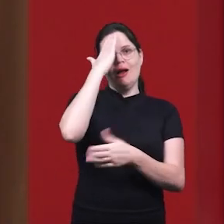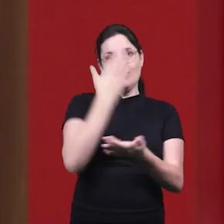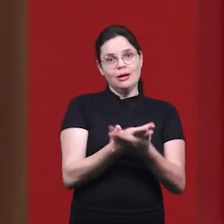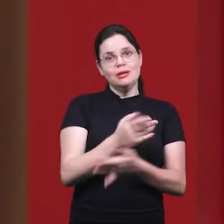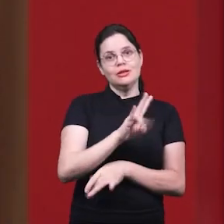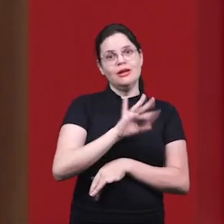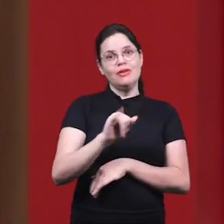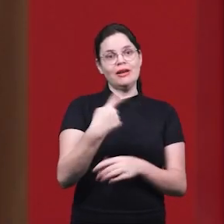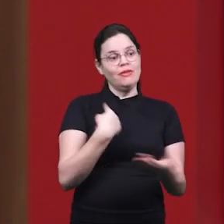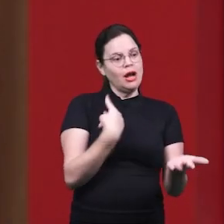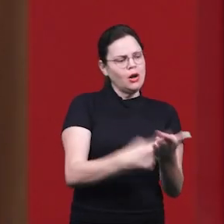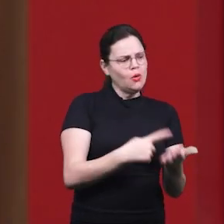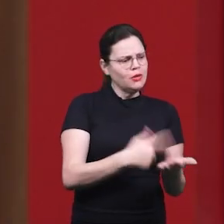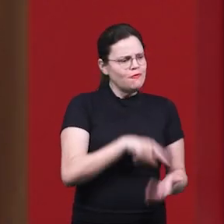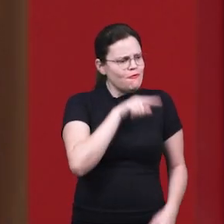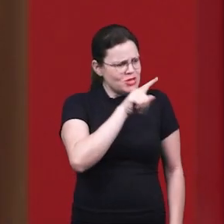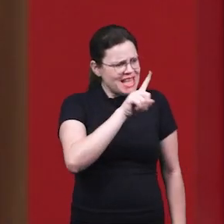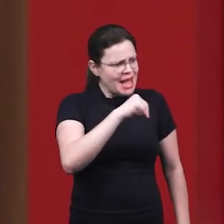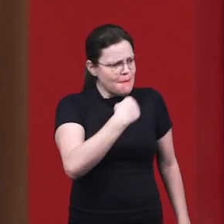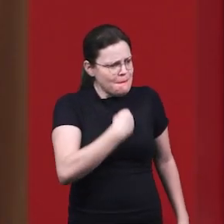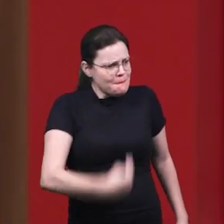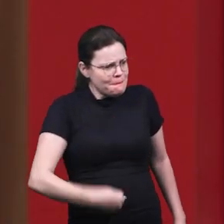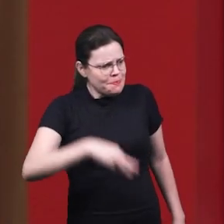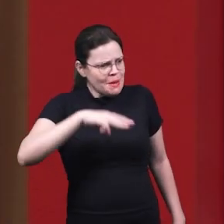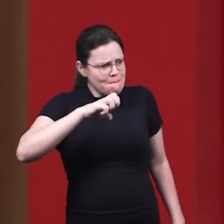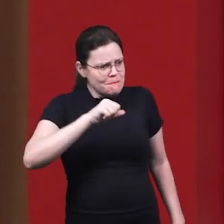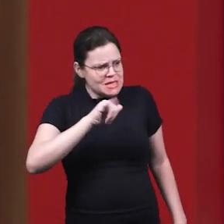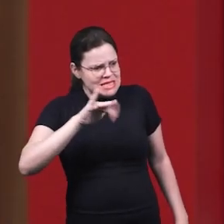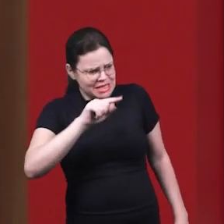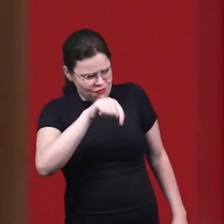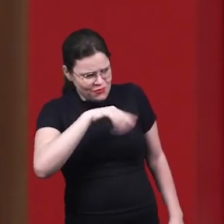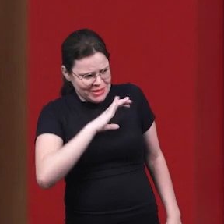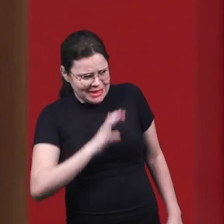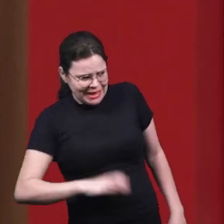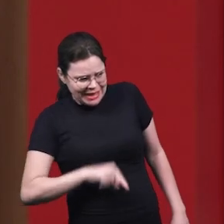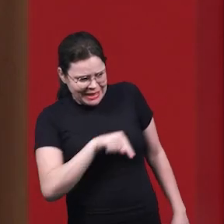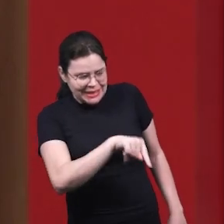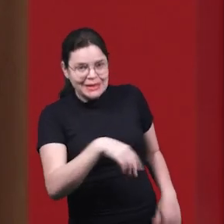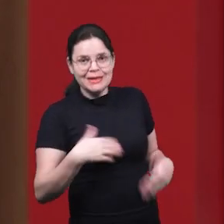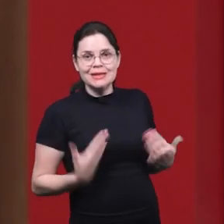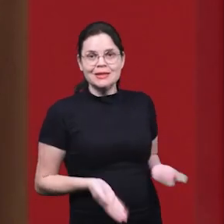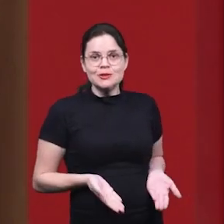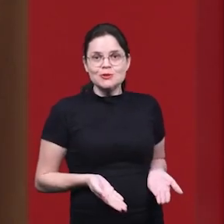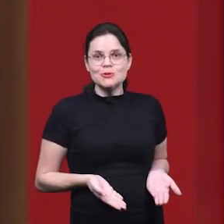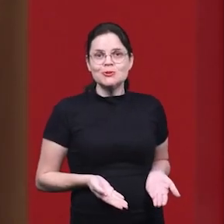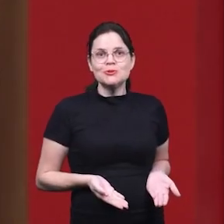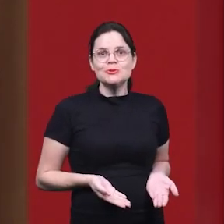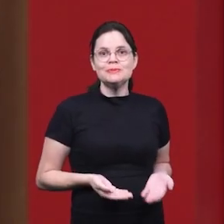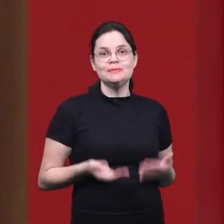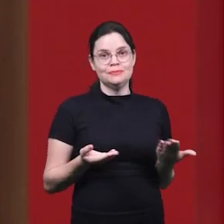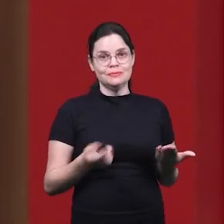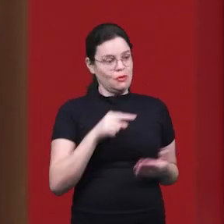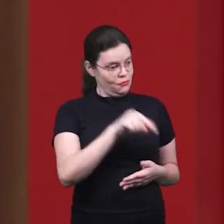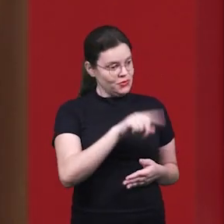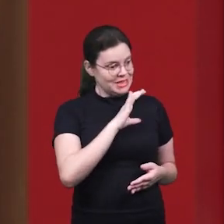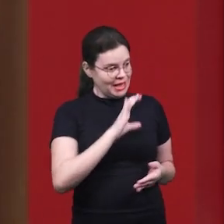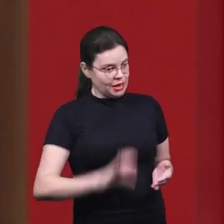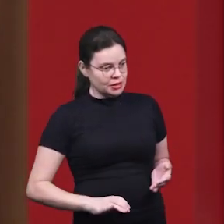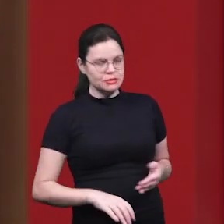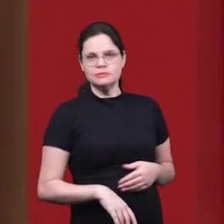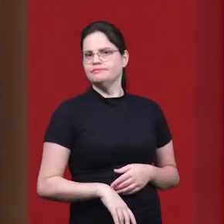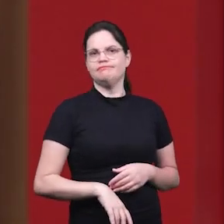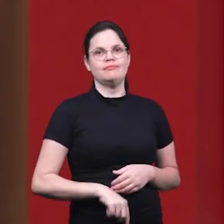com ele, entendendo que ele é o Messias, ou que ele é o Cristo. Messias, palavra hebraica, Cristo, palavra grega. Ele